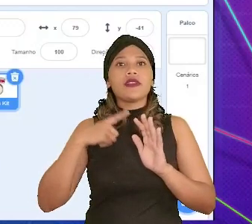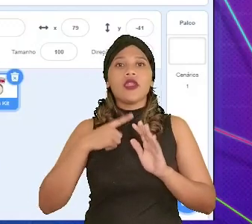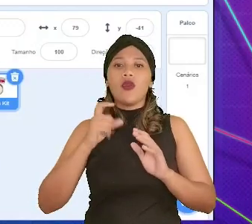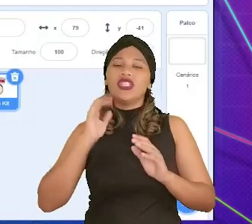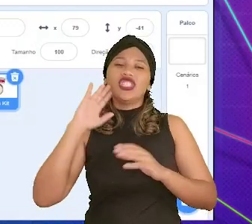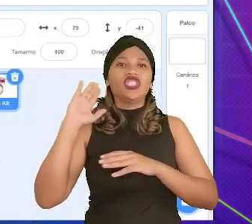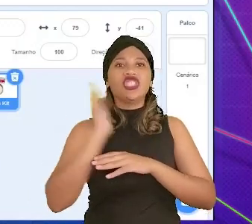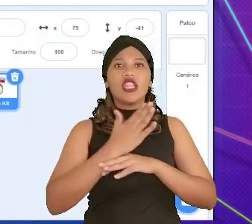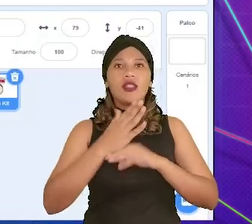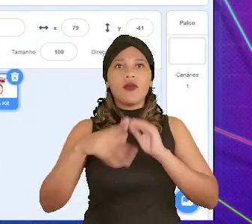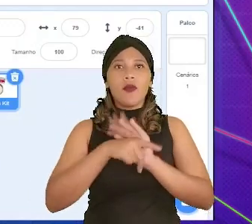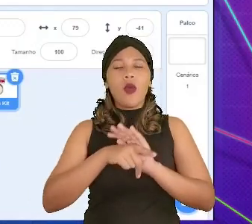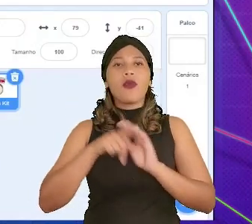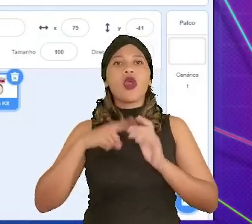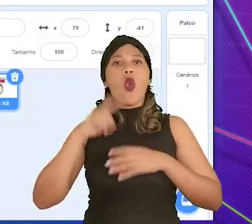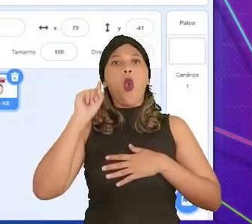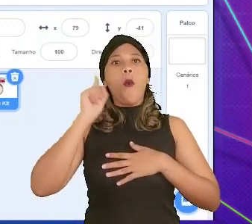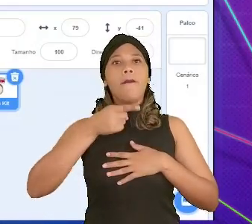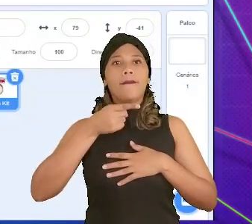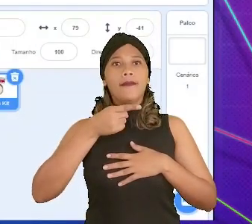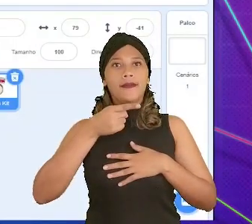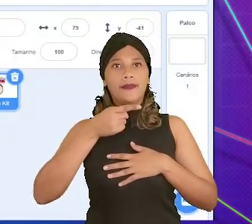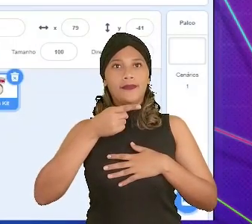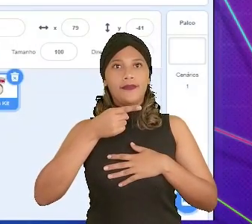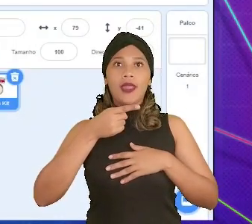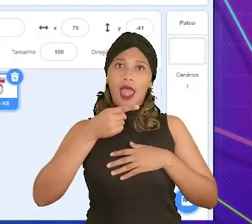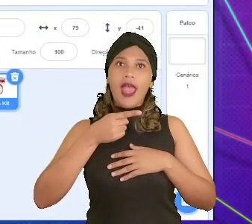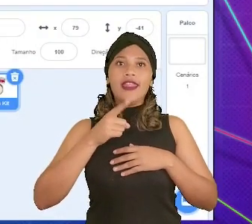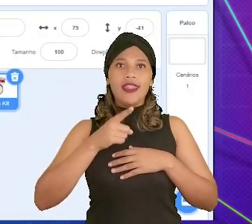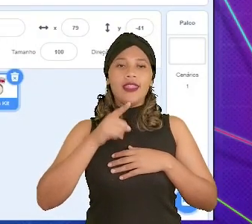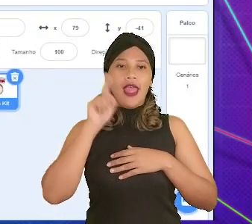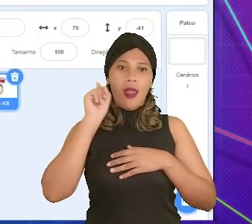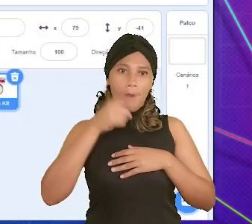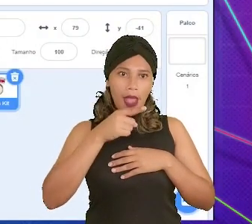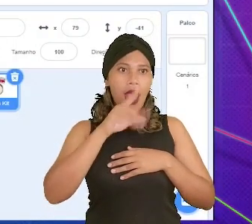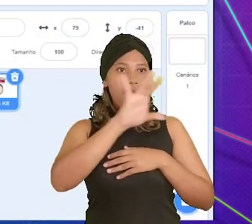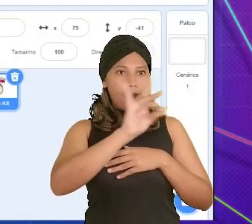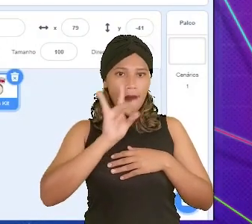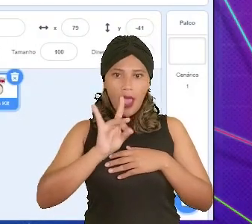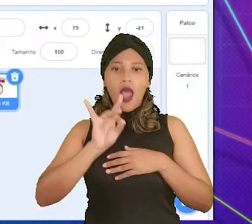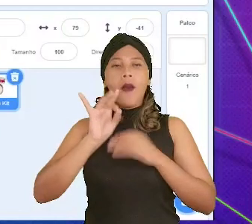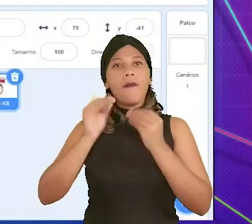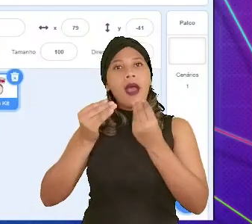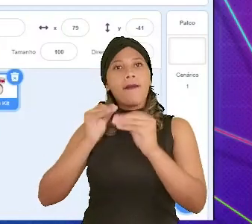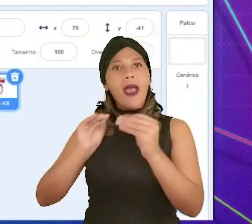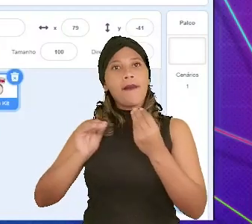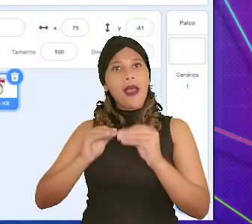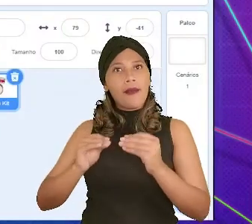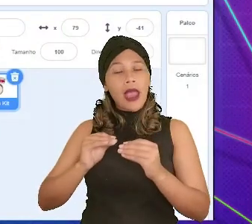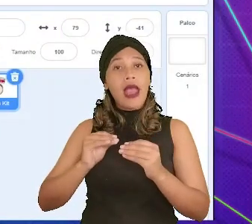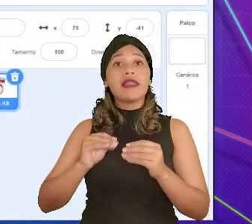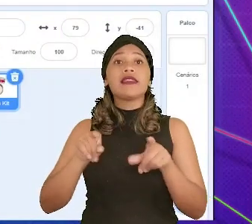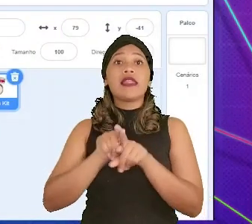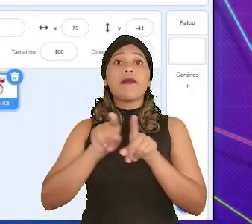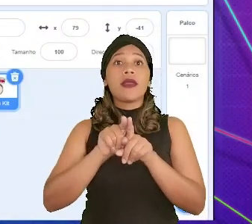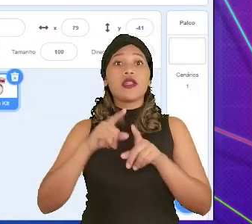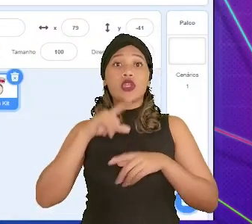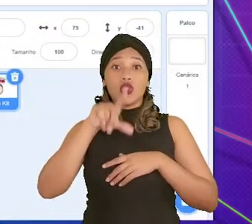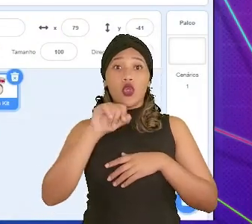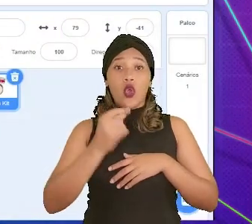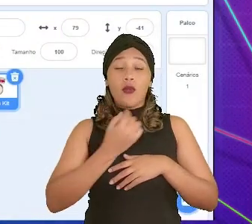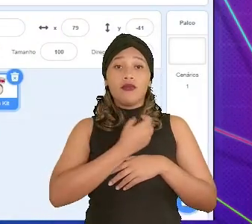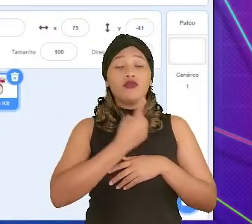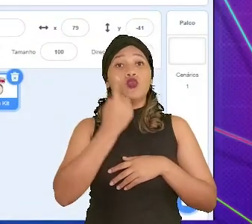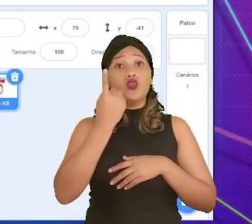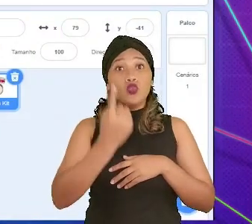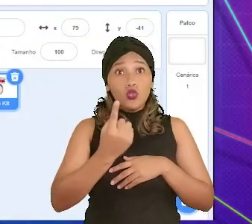usuário vai direto para o setor de comando, onde irá montar o seu layout. Através da opção Controle, ao selecionar o